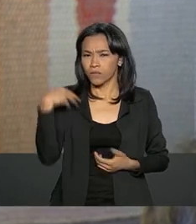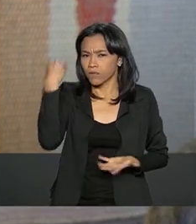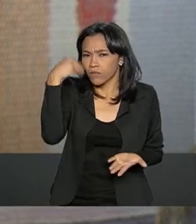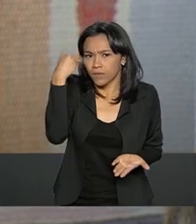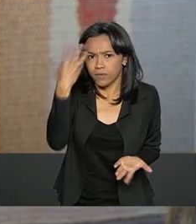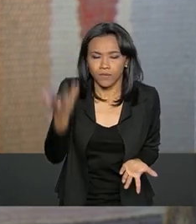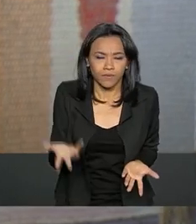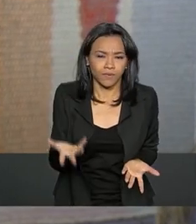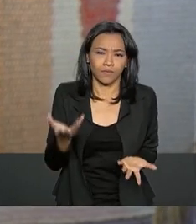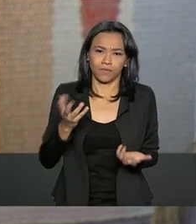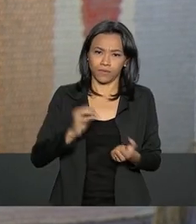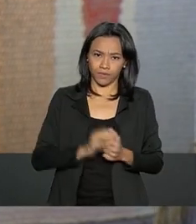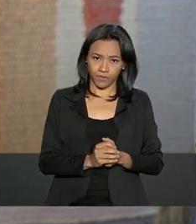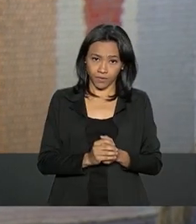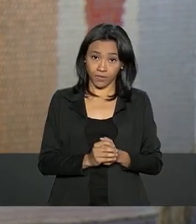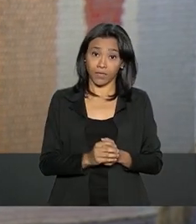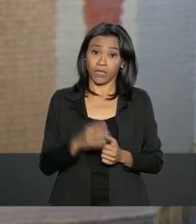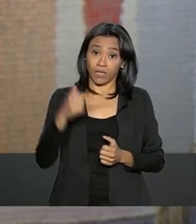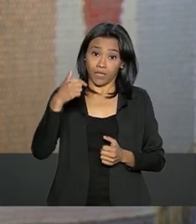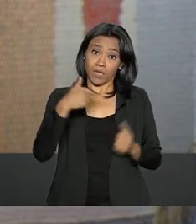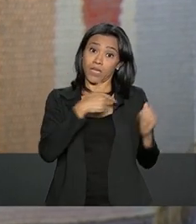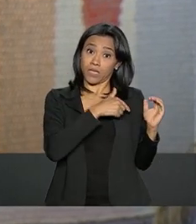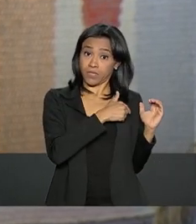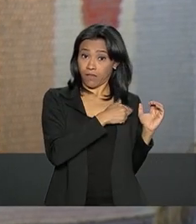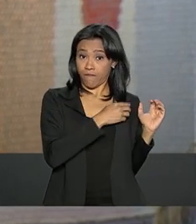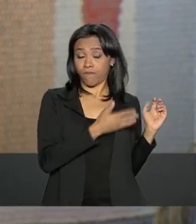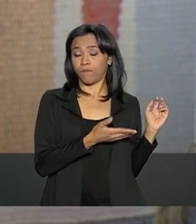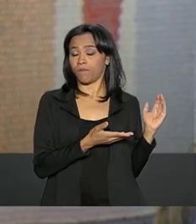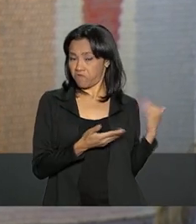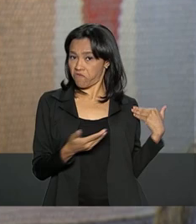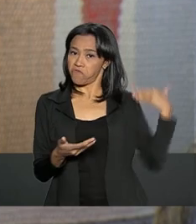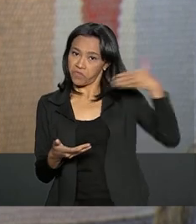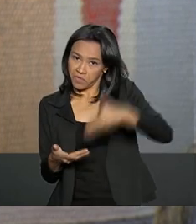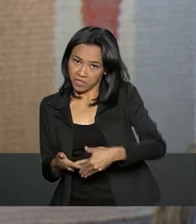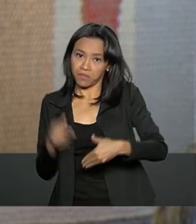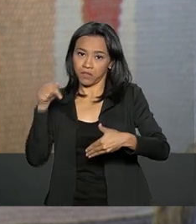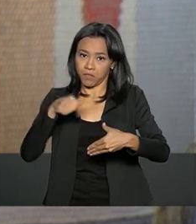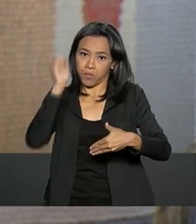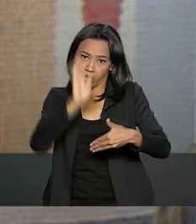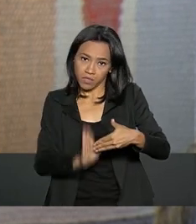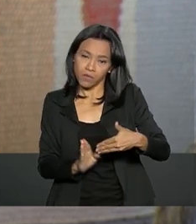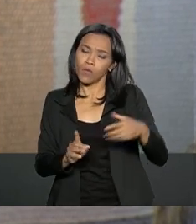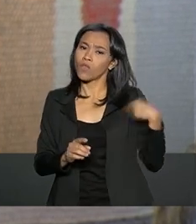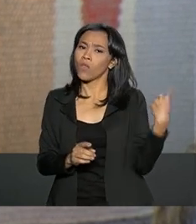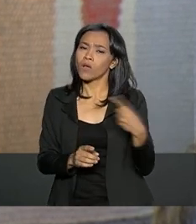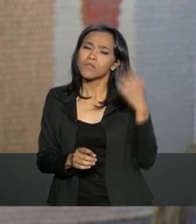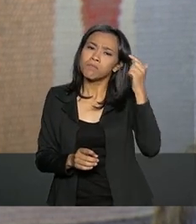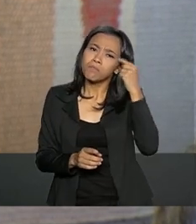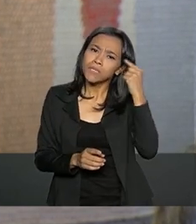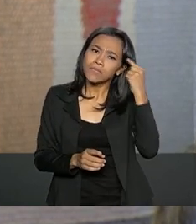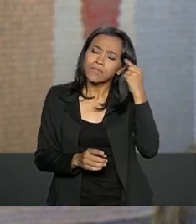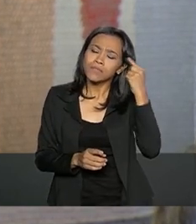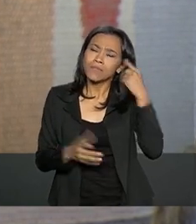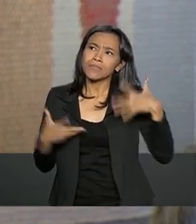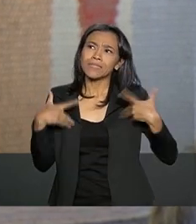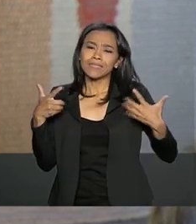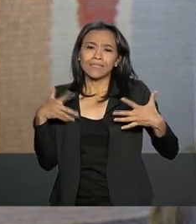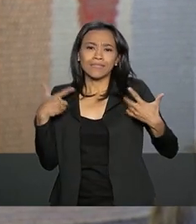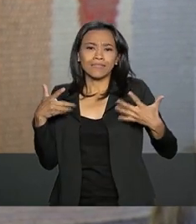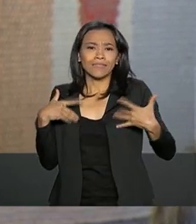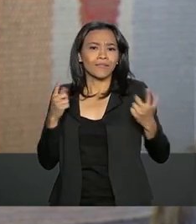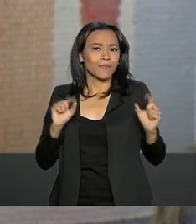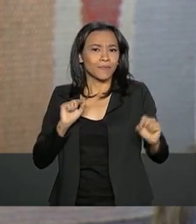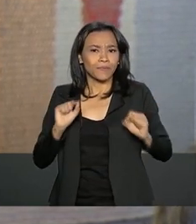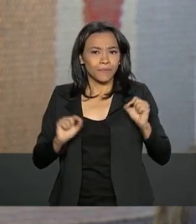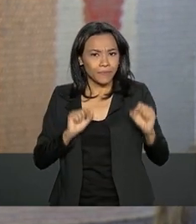experiências. E essa viagem, na verdade, nós pensamos nela com a empolgação de